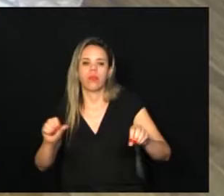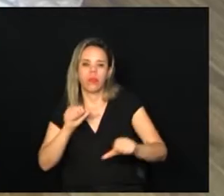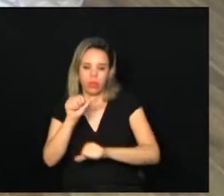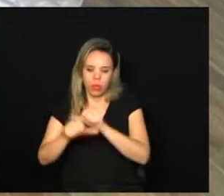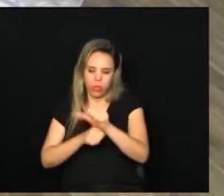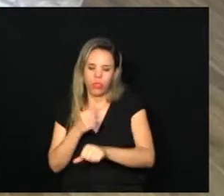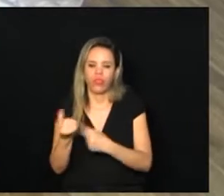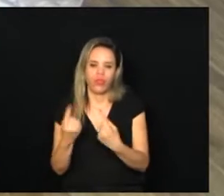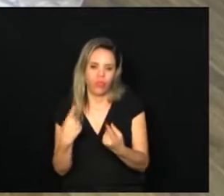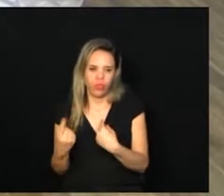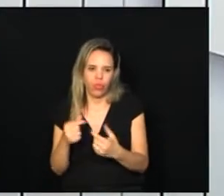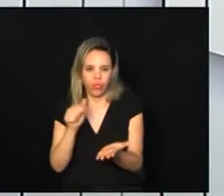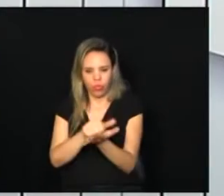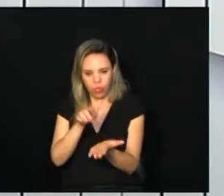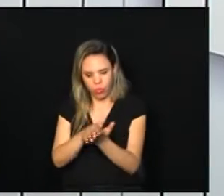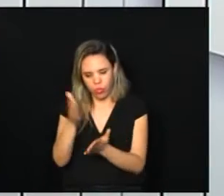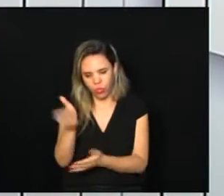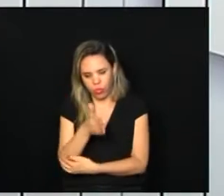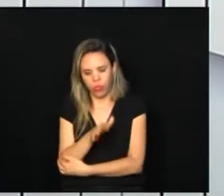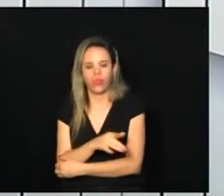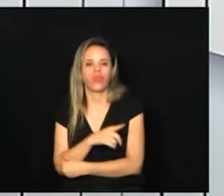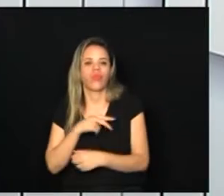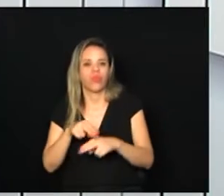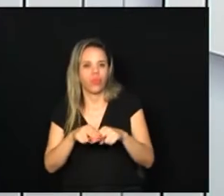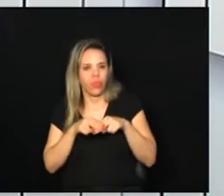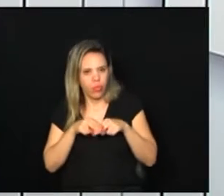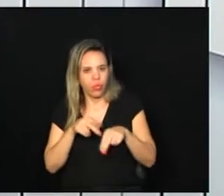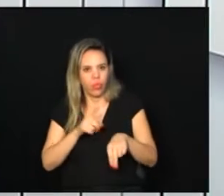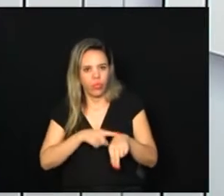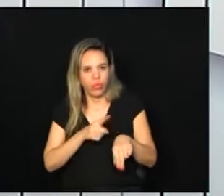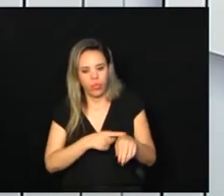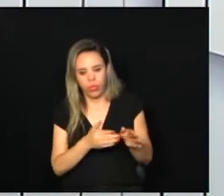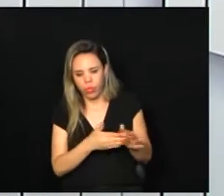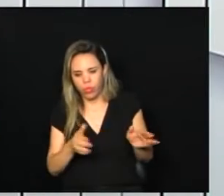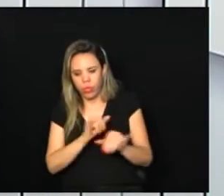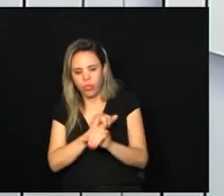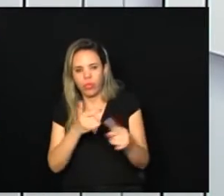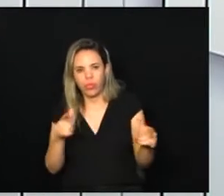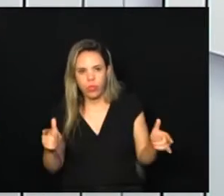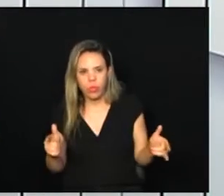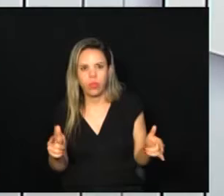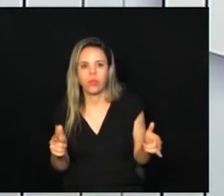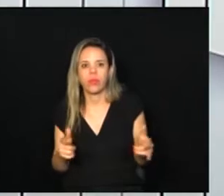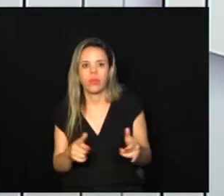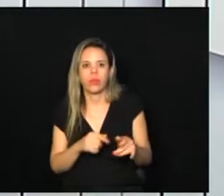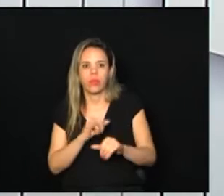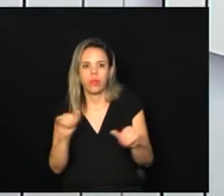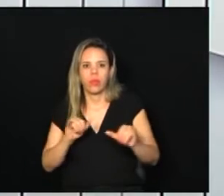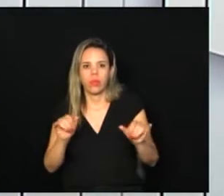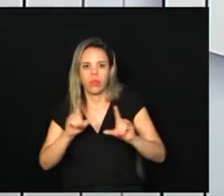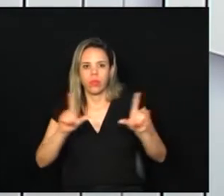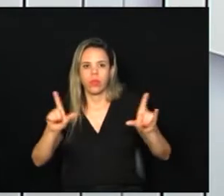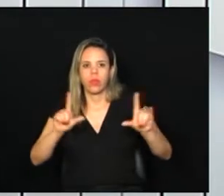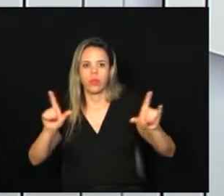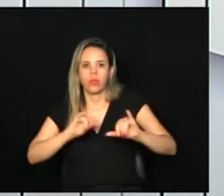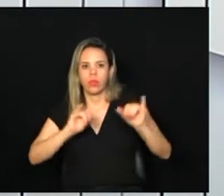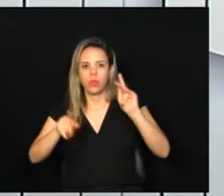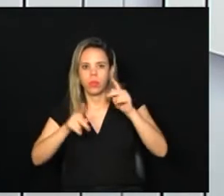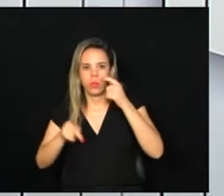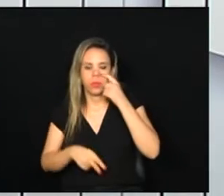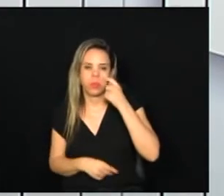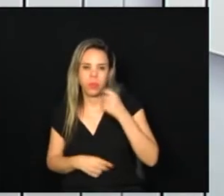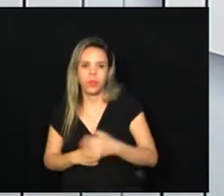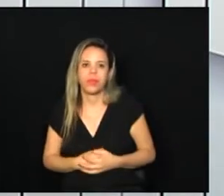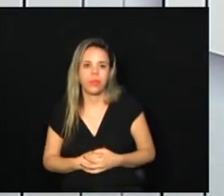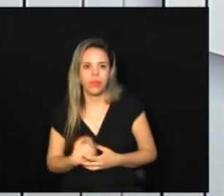Dunlop, as multas canceladas por conta do tempo hábil que não teve para uma grande campanha para avisar a